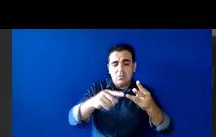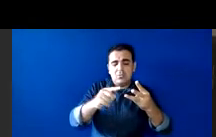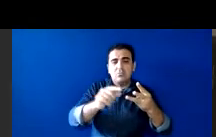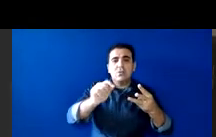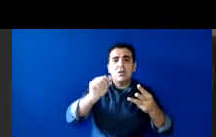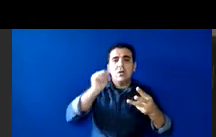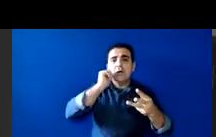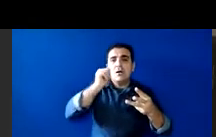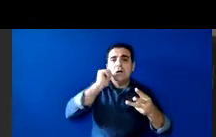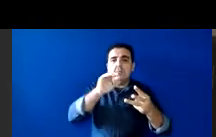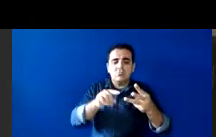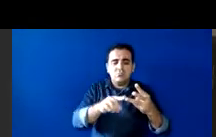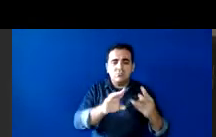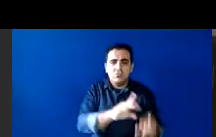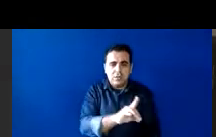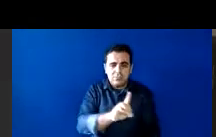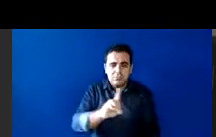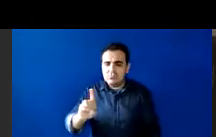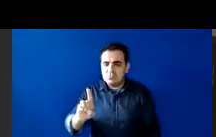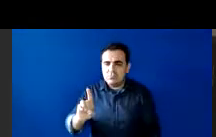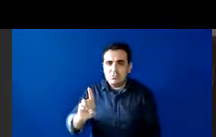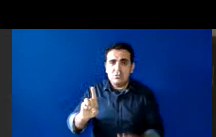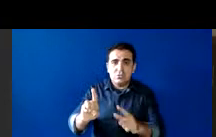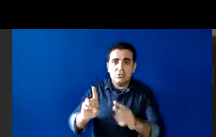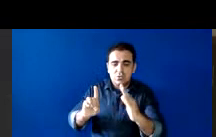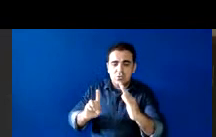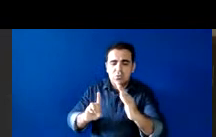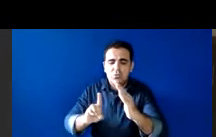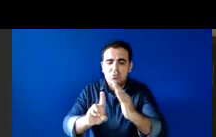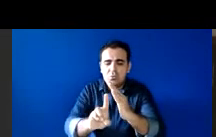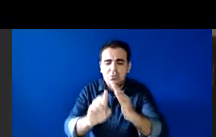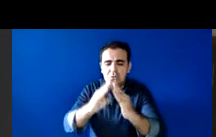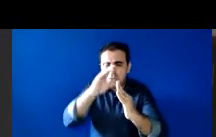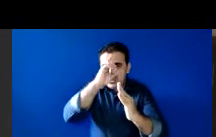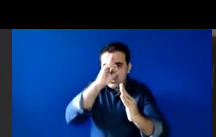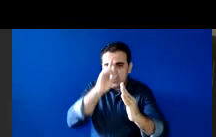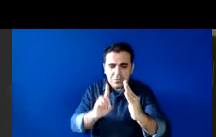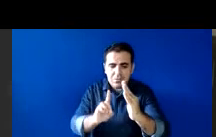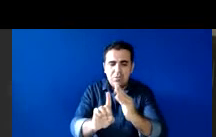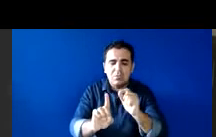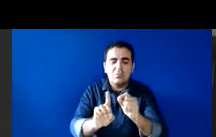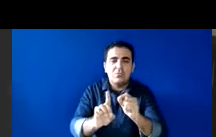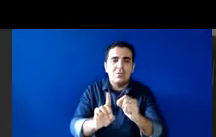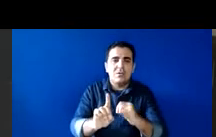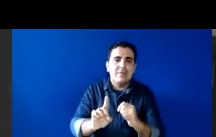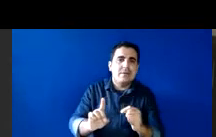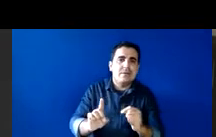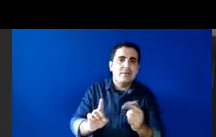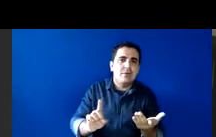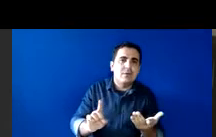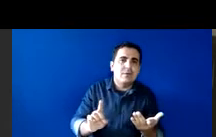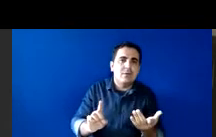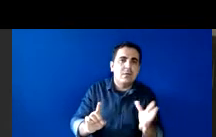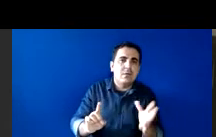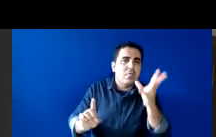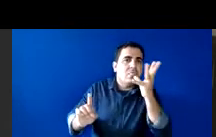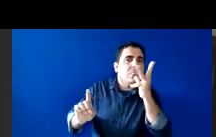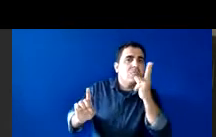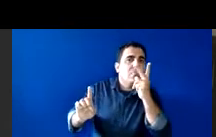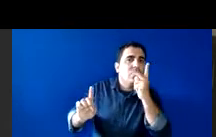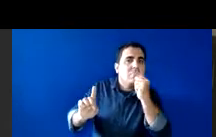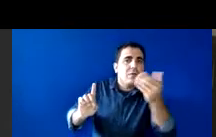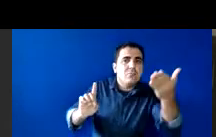ela chegou no lugar do cuidado, num hospital, né, e mesmo assim se demorou para